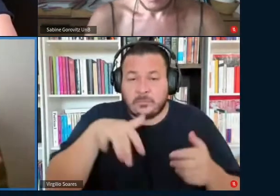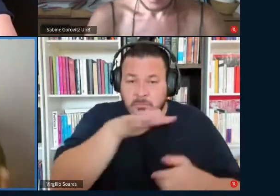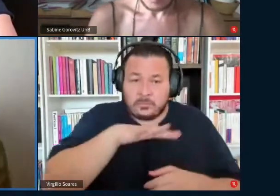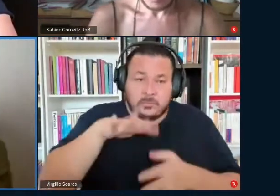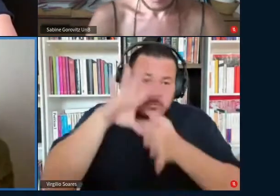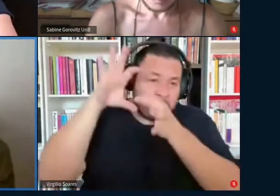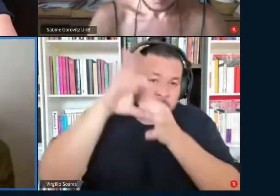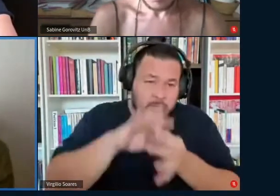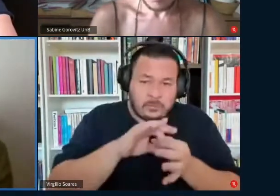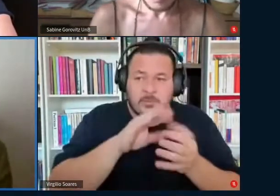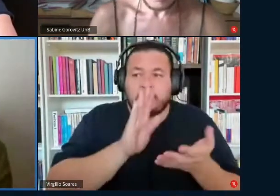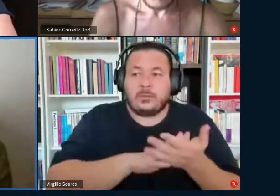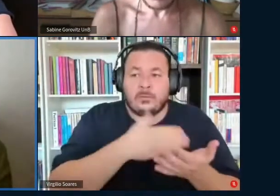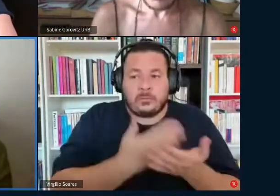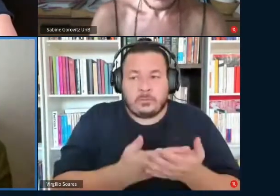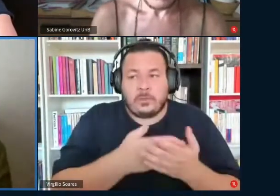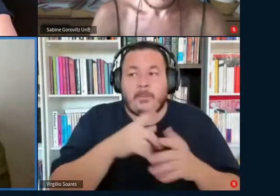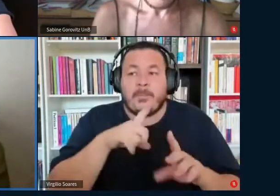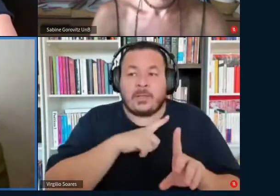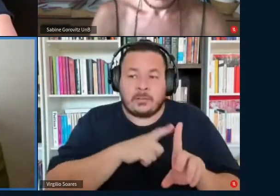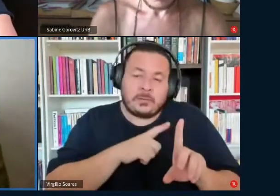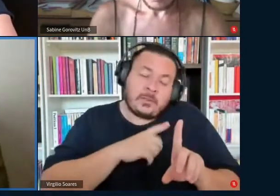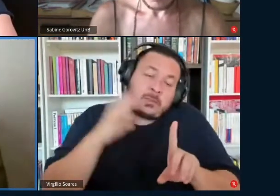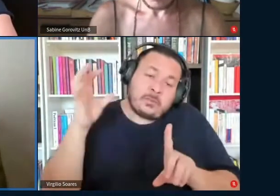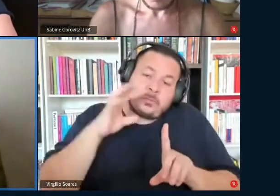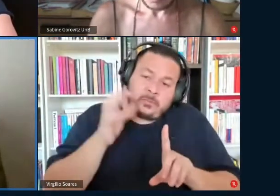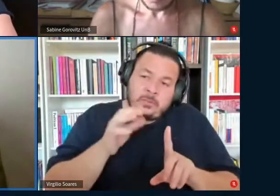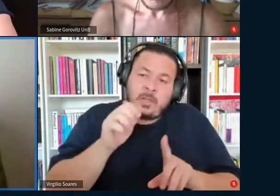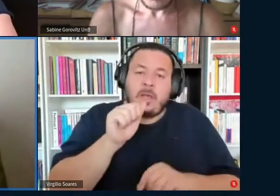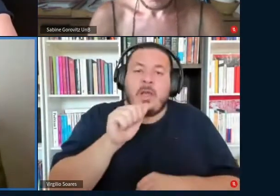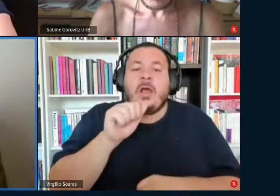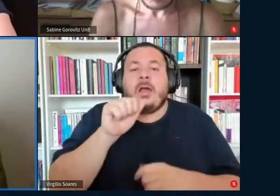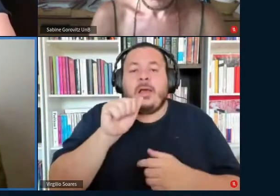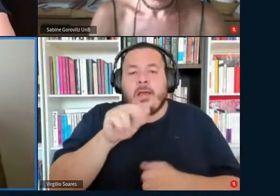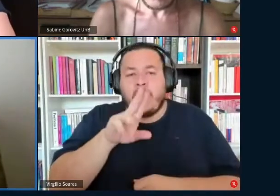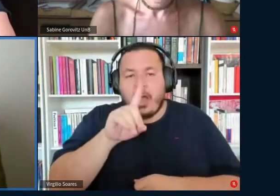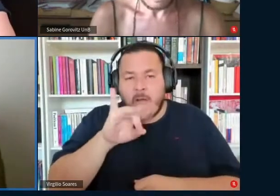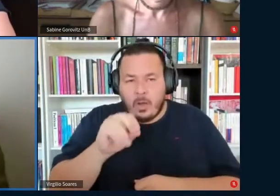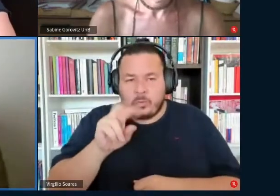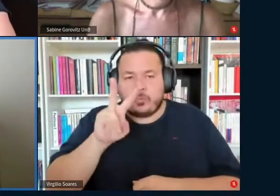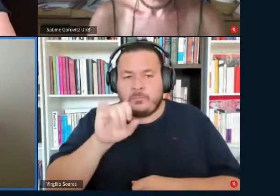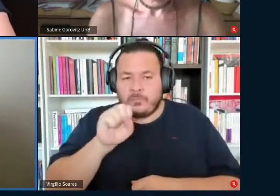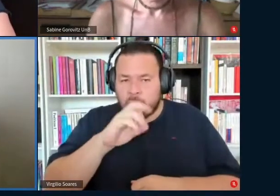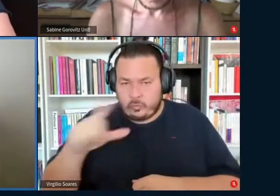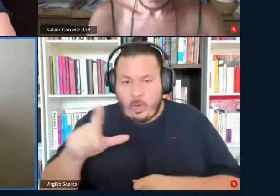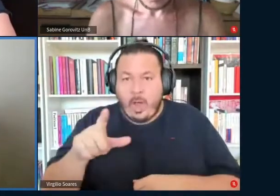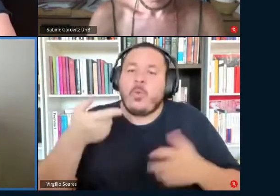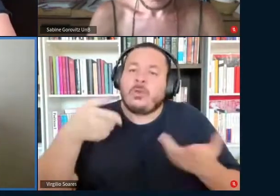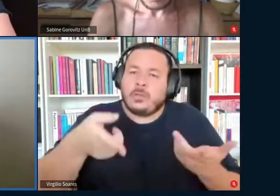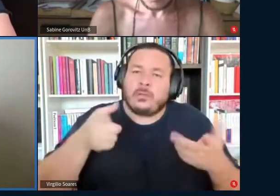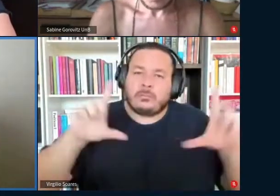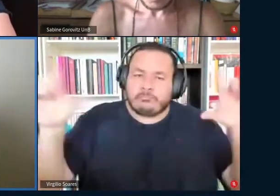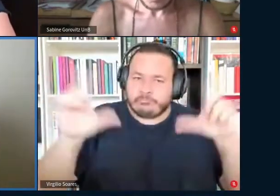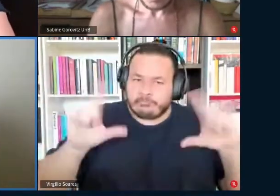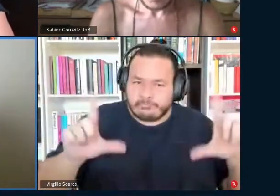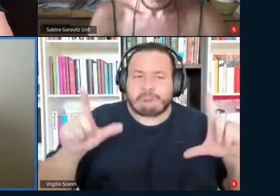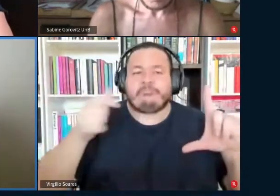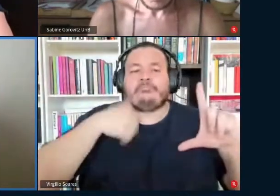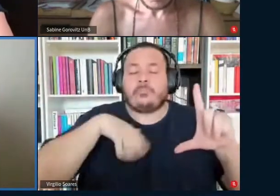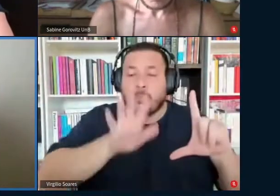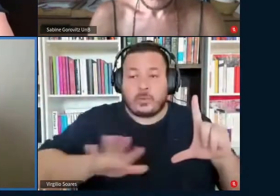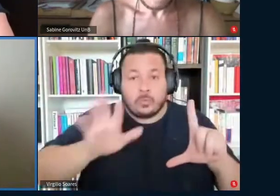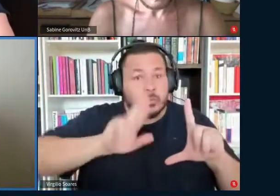política, mas tem um atravessamento do audiovisual também. Porque o audiovisual aí, ele não é só a transmissão da